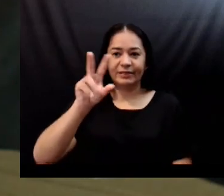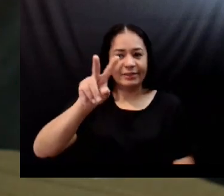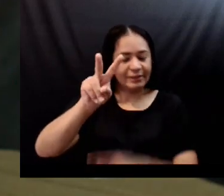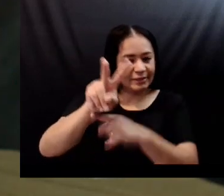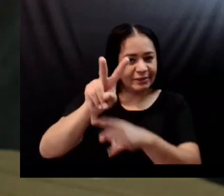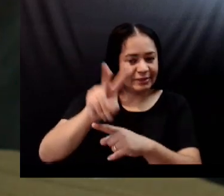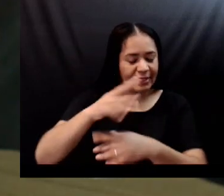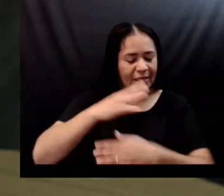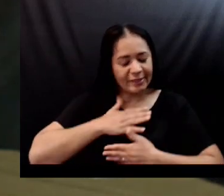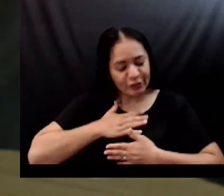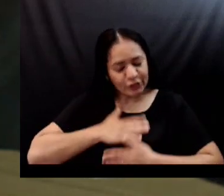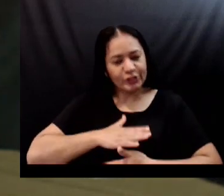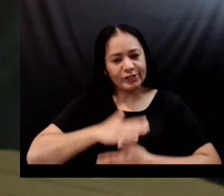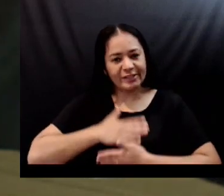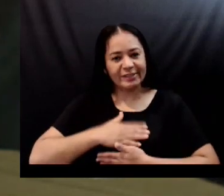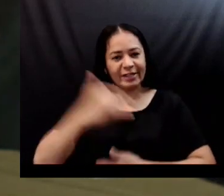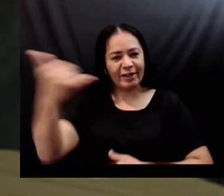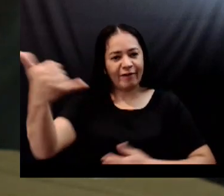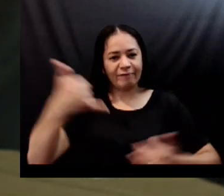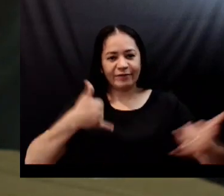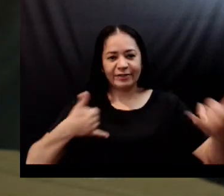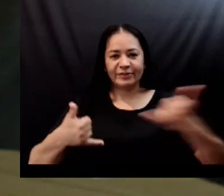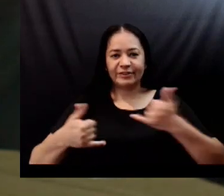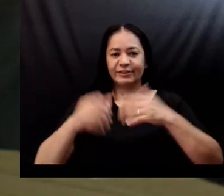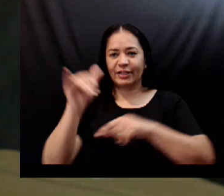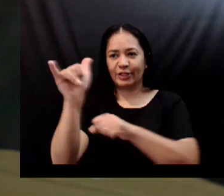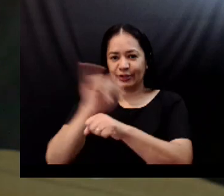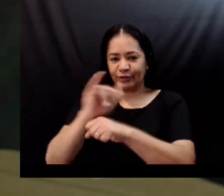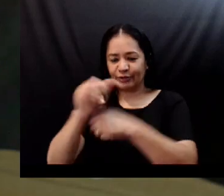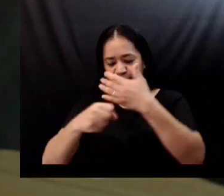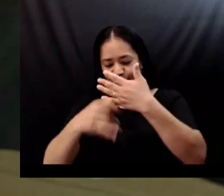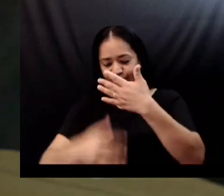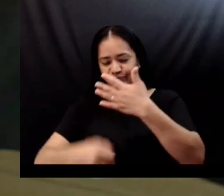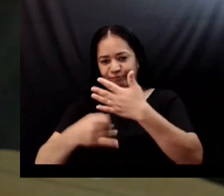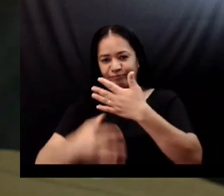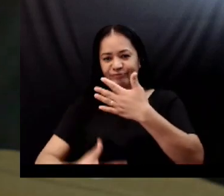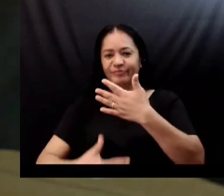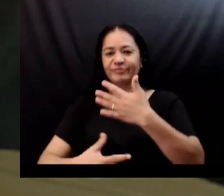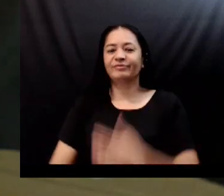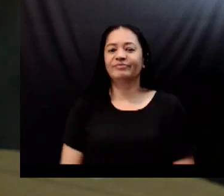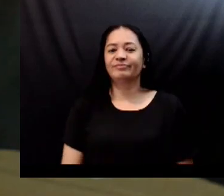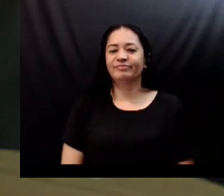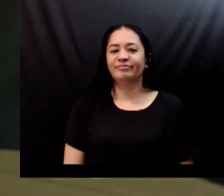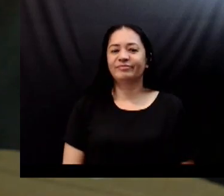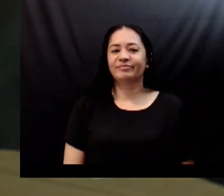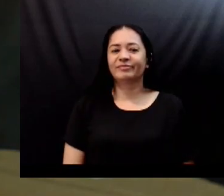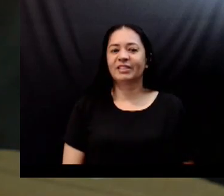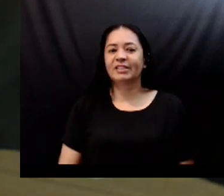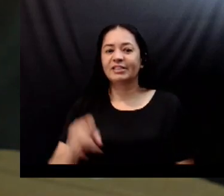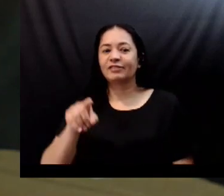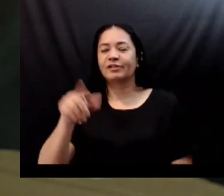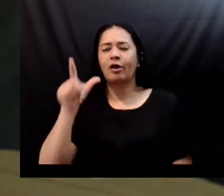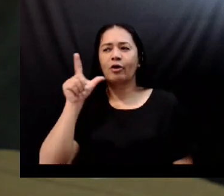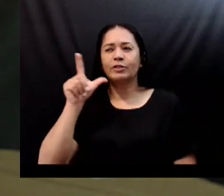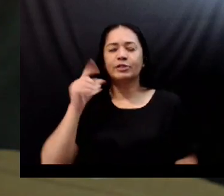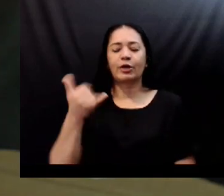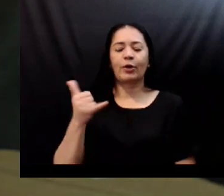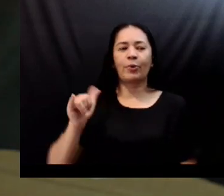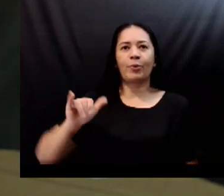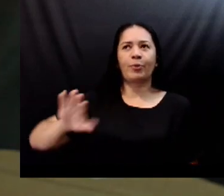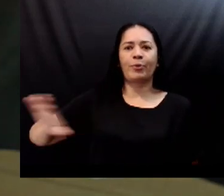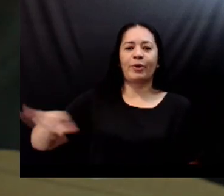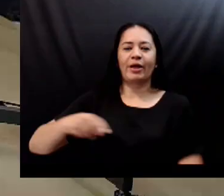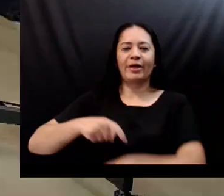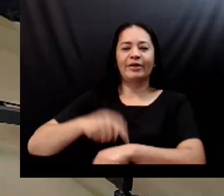e conta pra gente aí no YouTube, o programa vai ficar aí no YouTube pra você, conta pra gente se você conseguiu desapegar do celular na hora de dormir, tá bom?